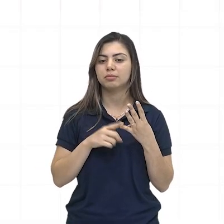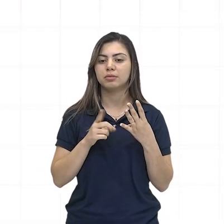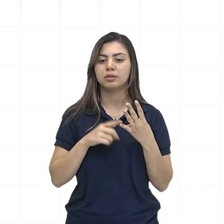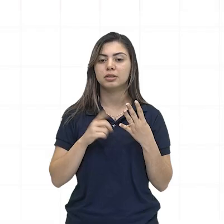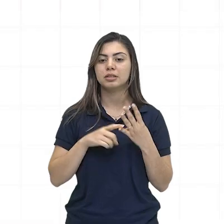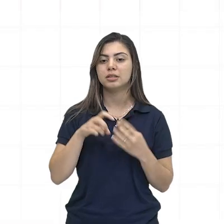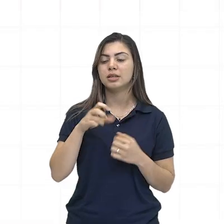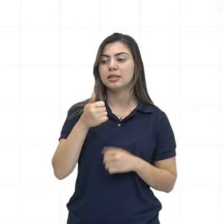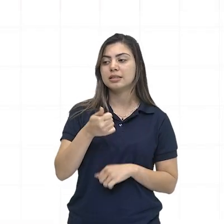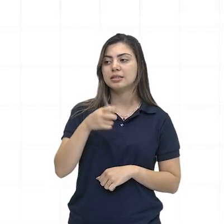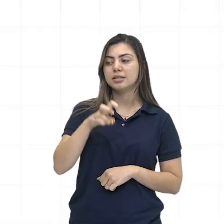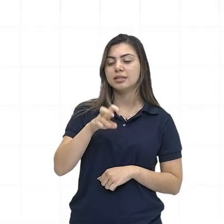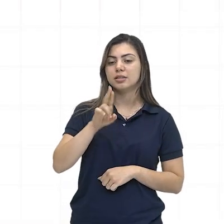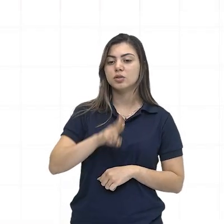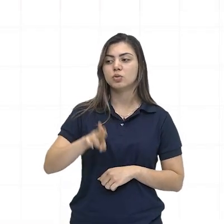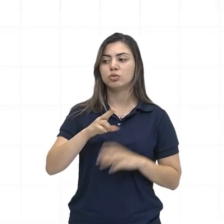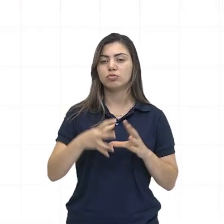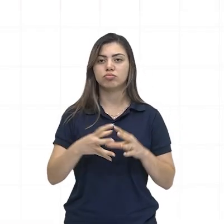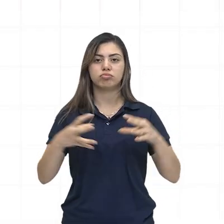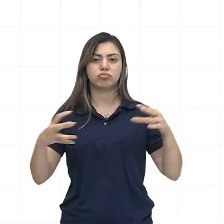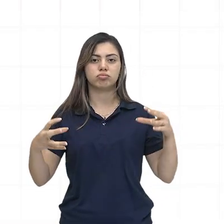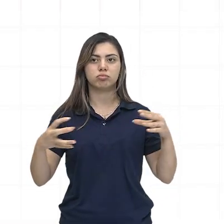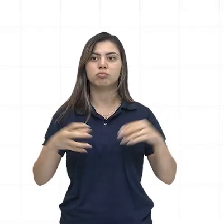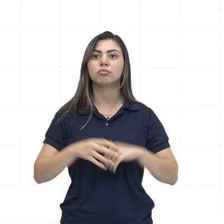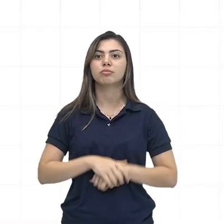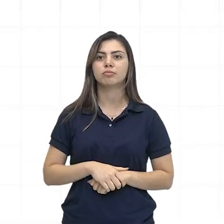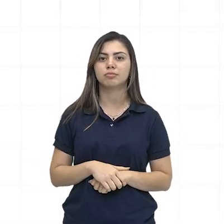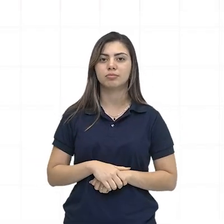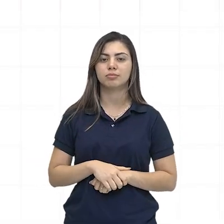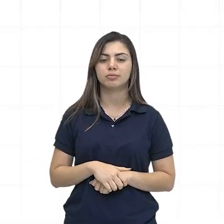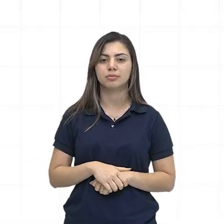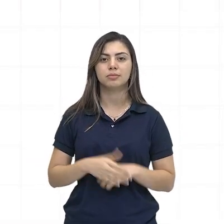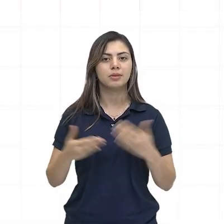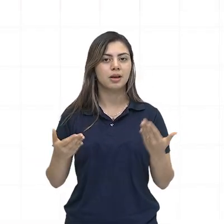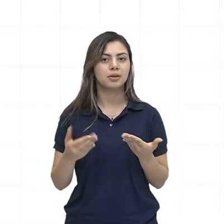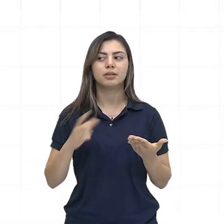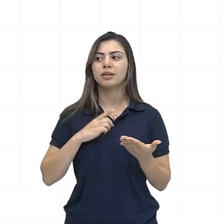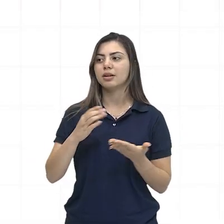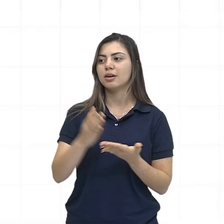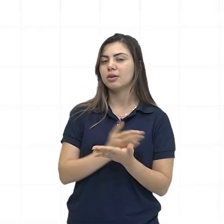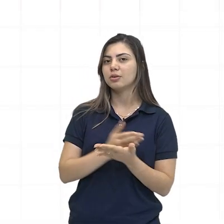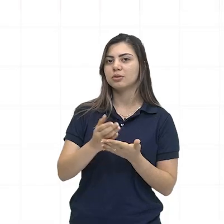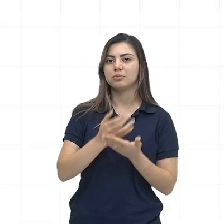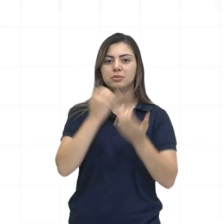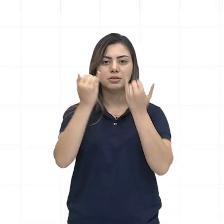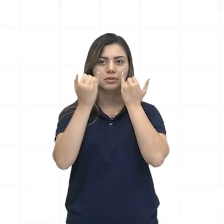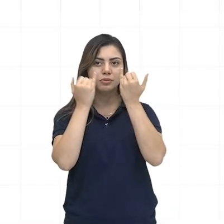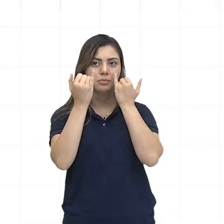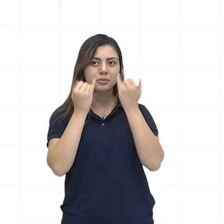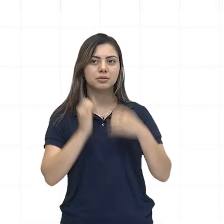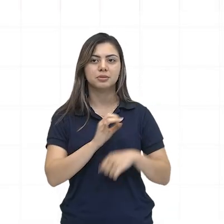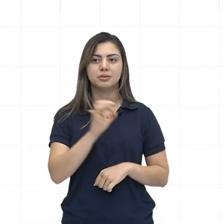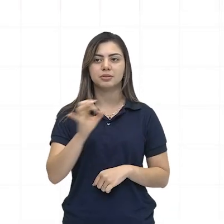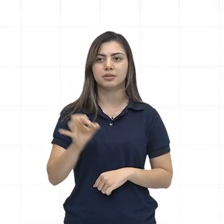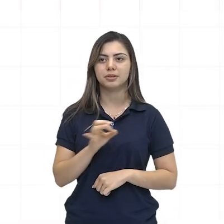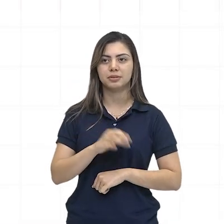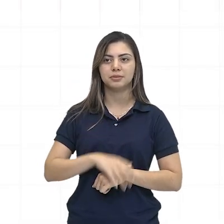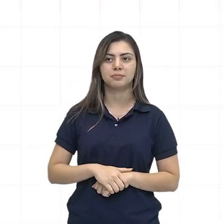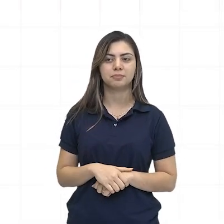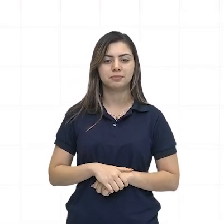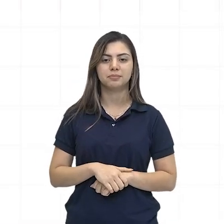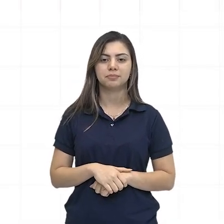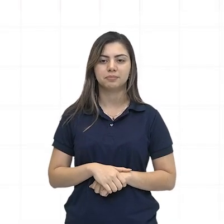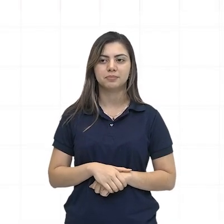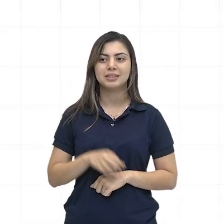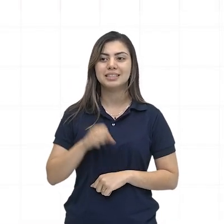tarrafa. Pois bem, então nós temos aqui algumas informações, né, que poderíamos extrair daqui. Por exemplo, se